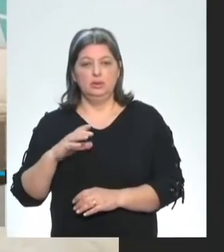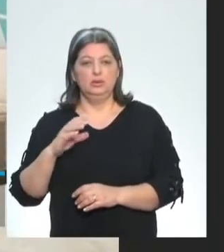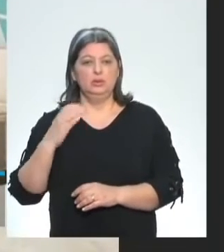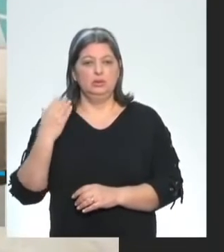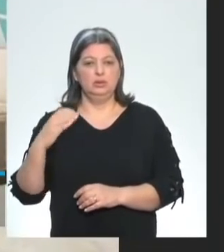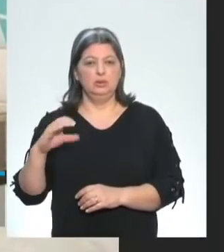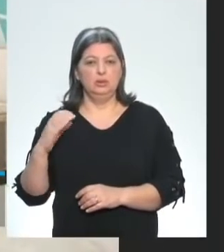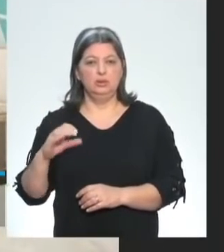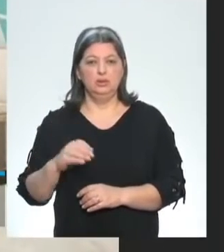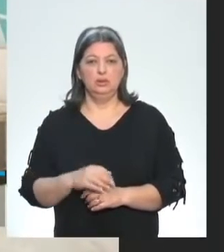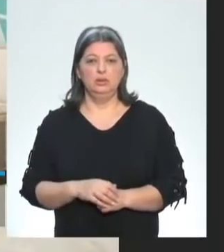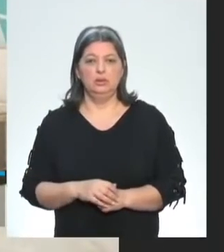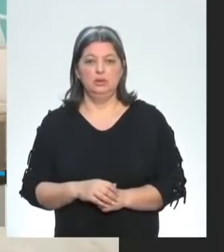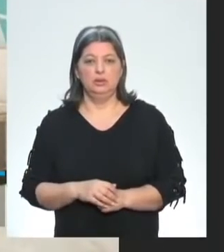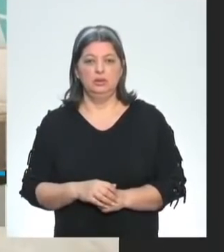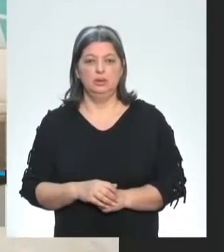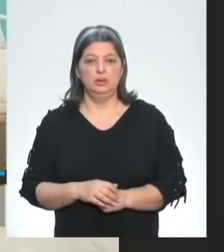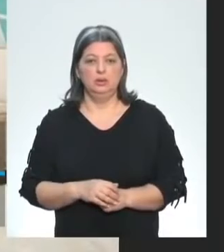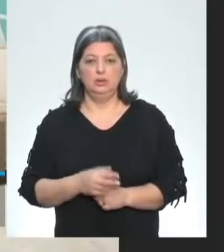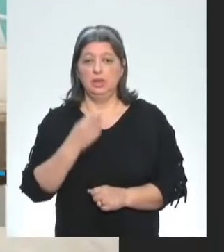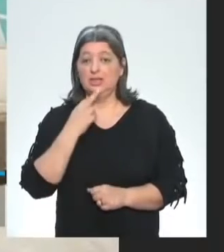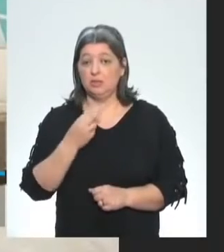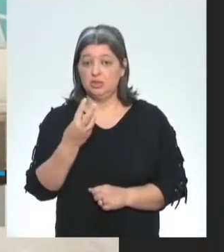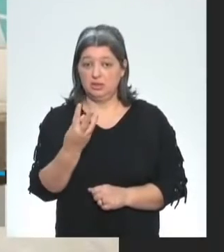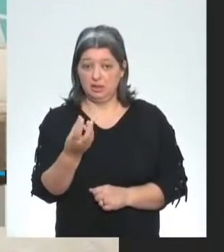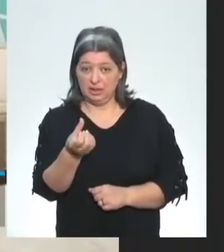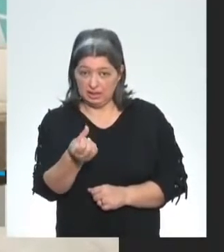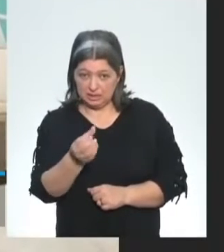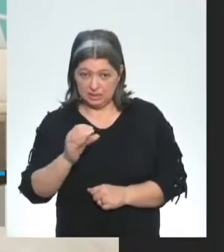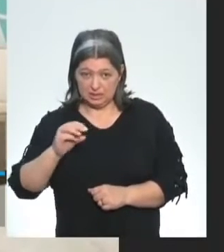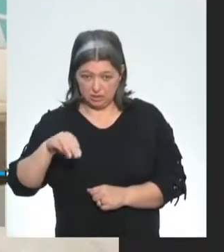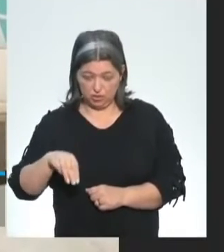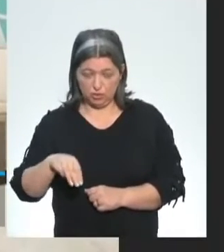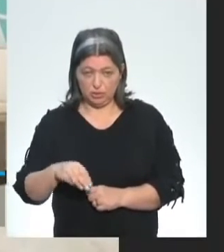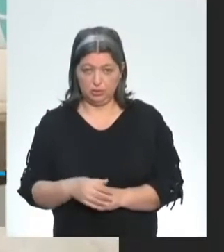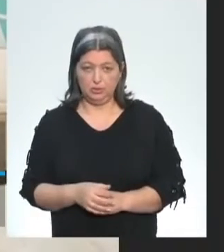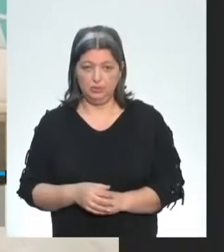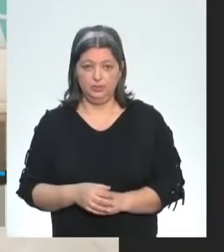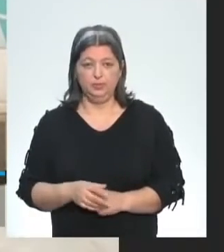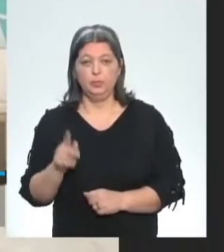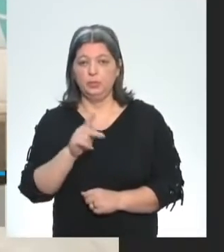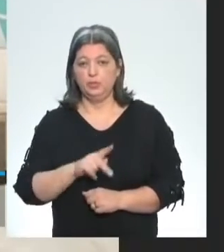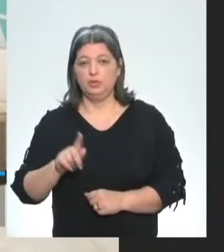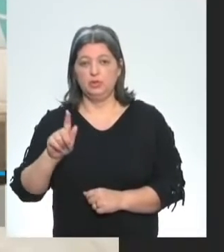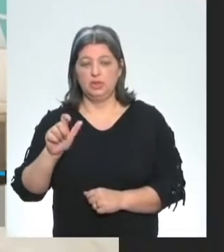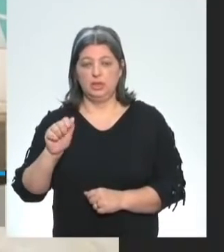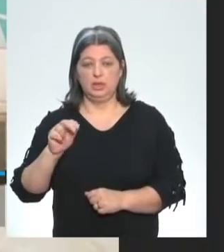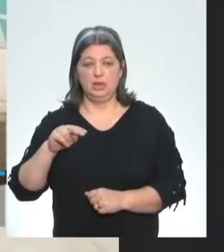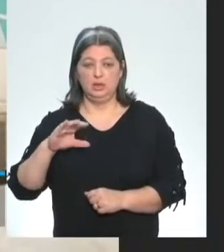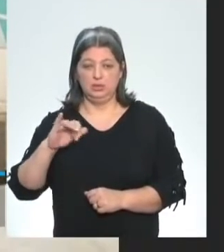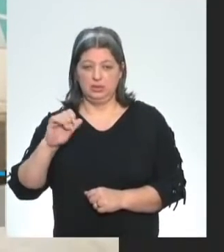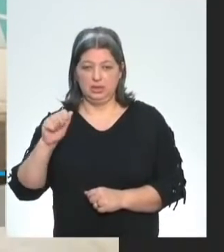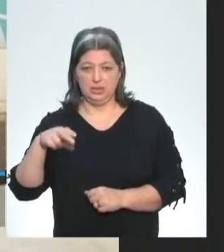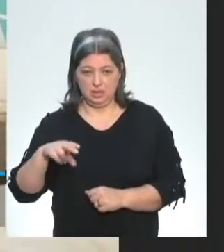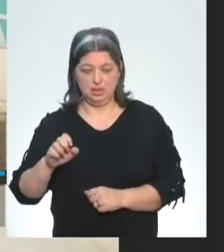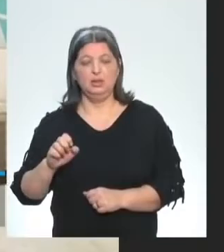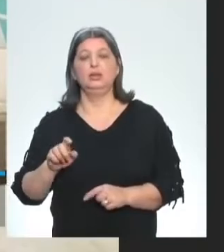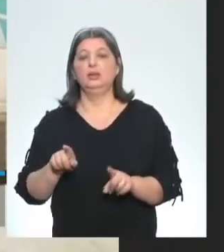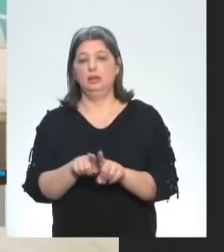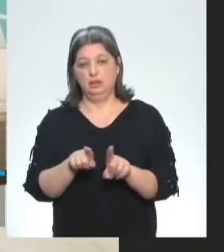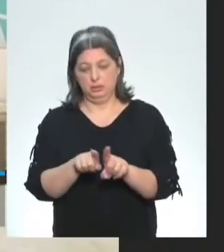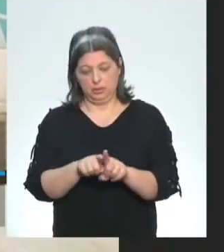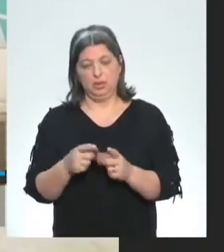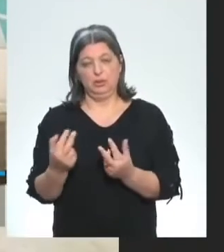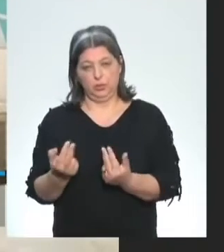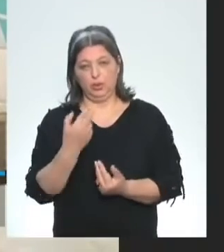Calheiras, respondeu 36 centímetros. Olha, temos também a professora Glauciane, que respondeu 36 centímetros dos